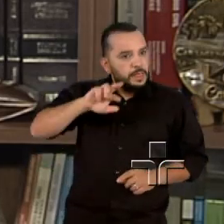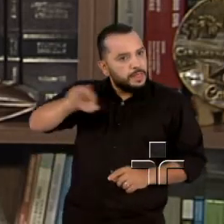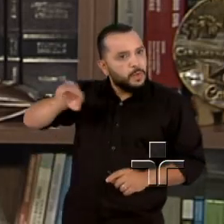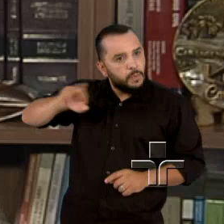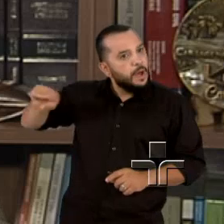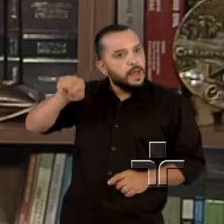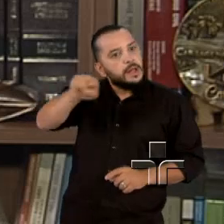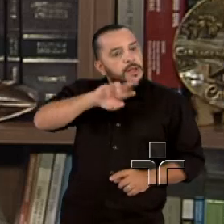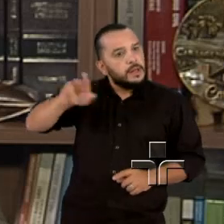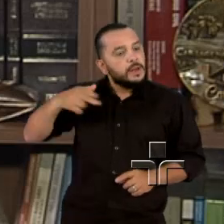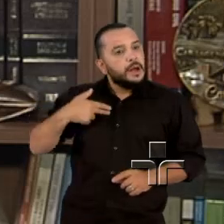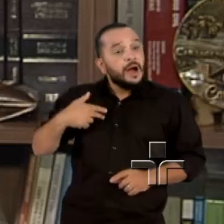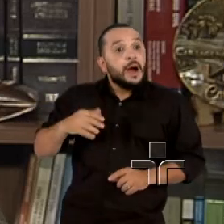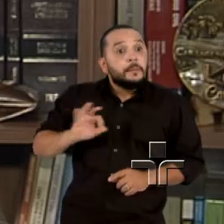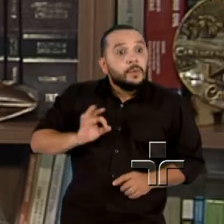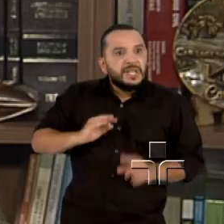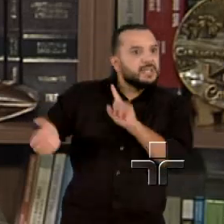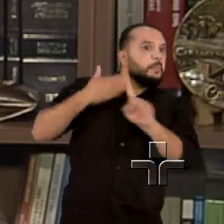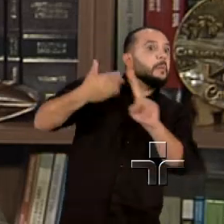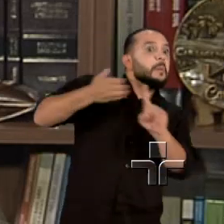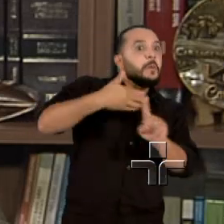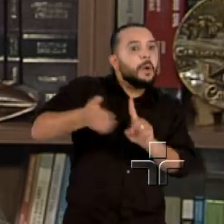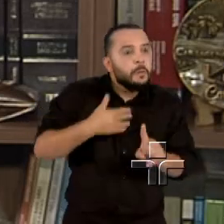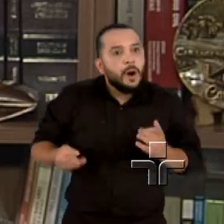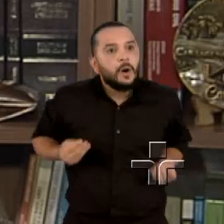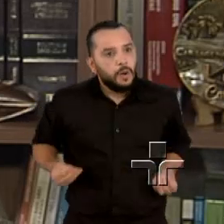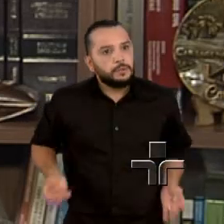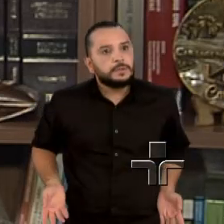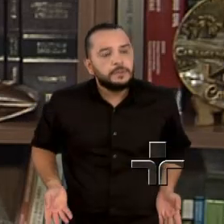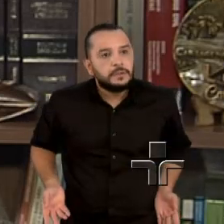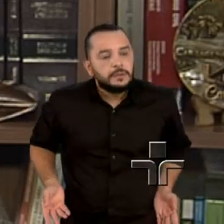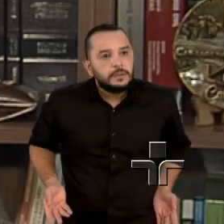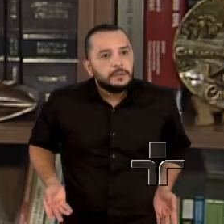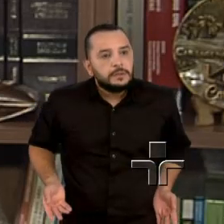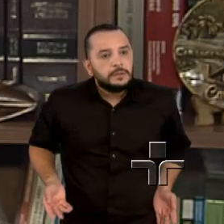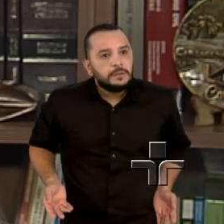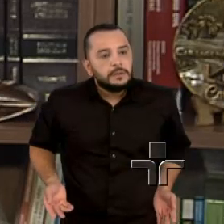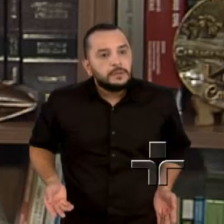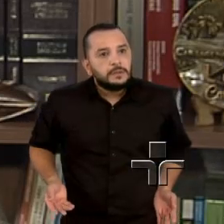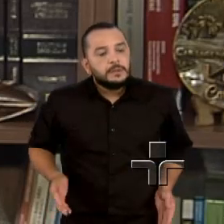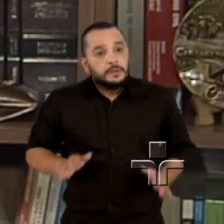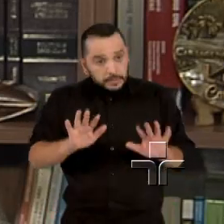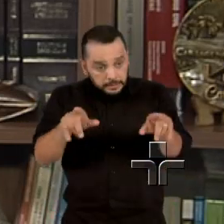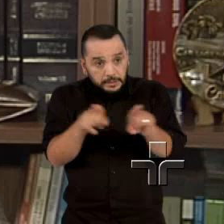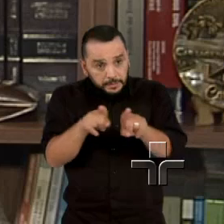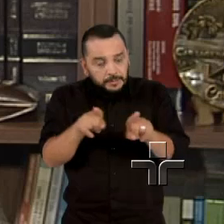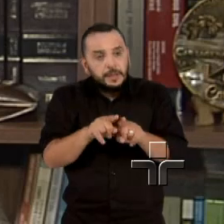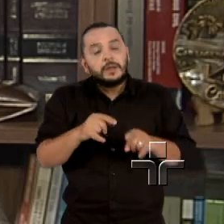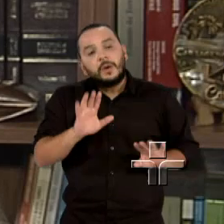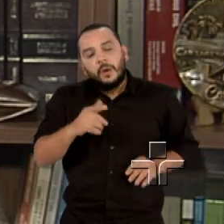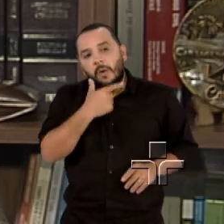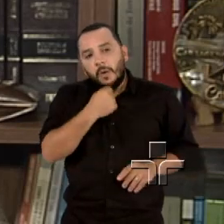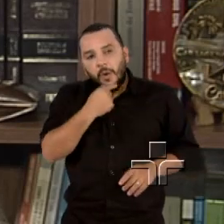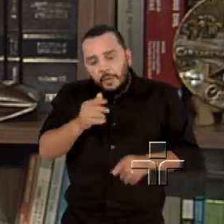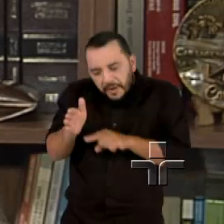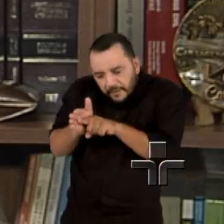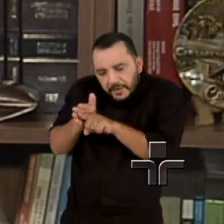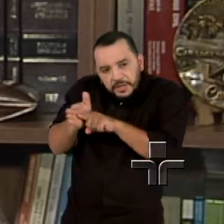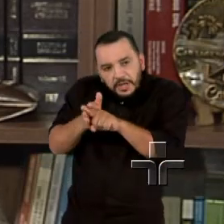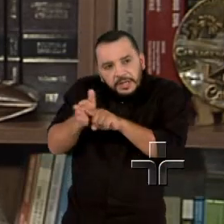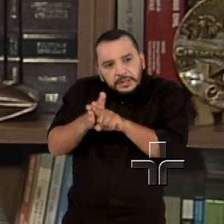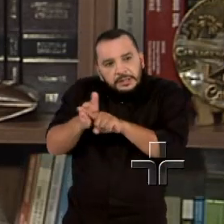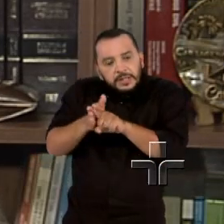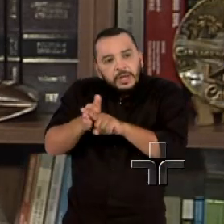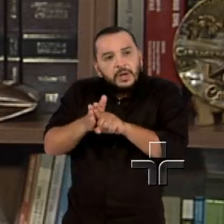meninos, ele foi agredido pela polícia. Quando o perito da criminalística vem e demonstra